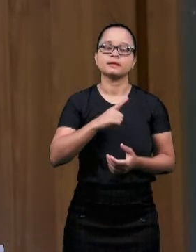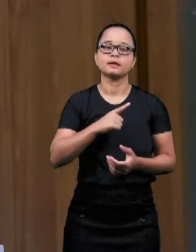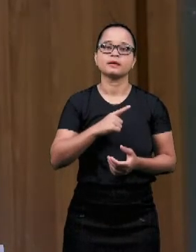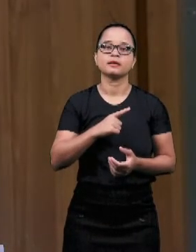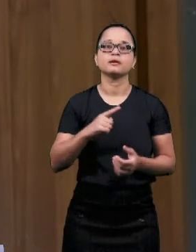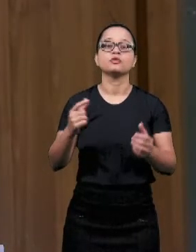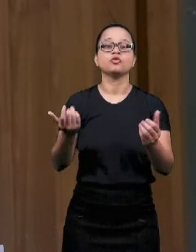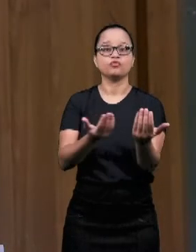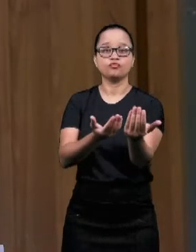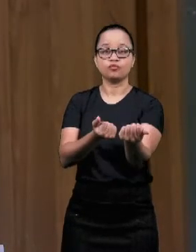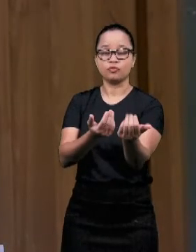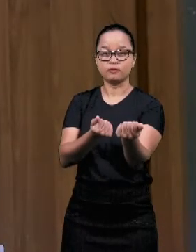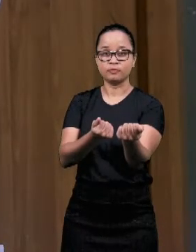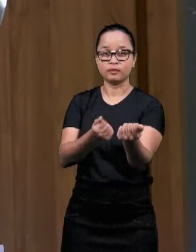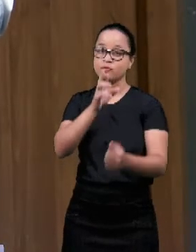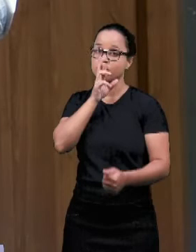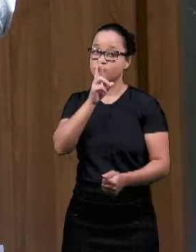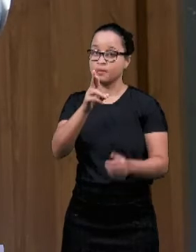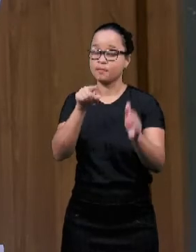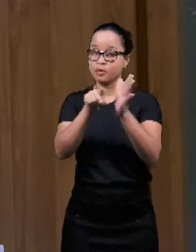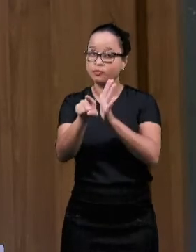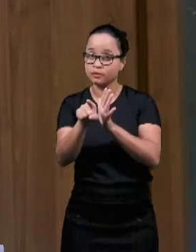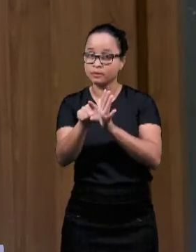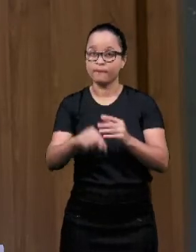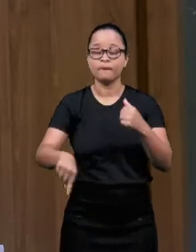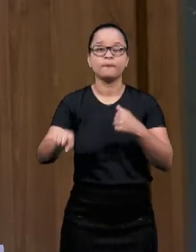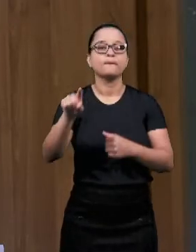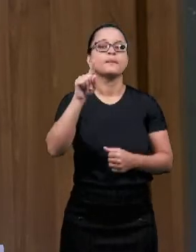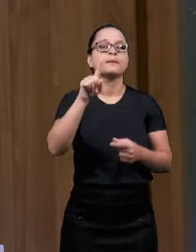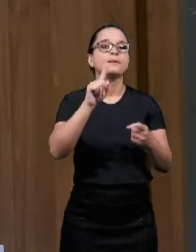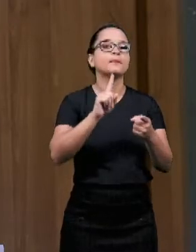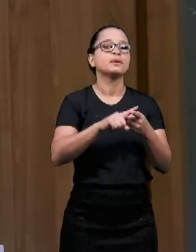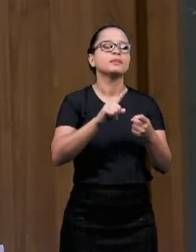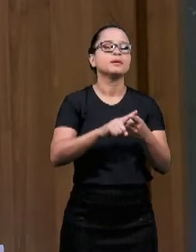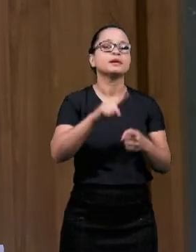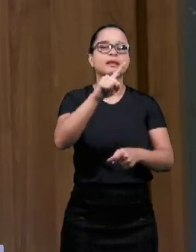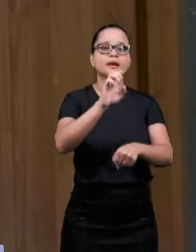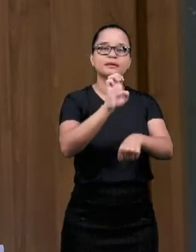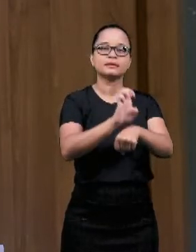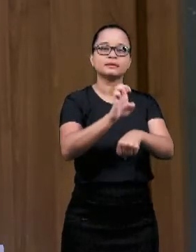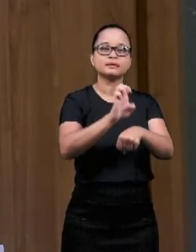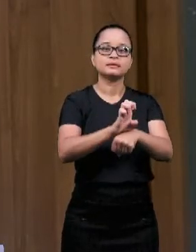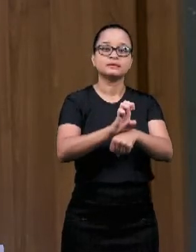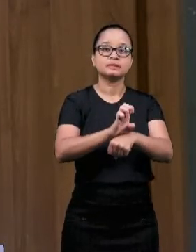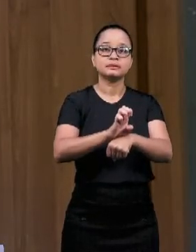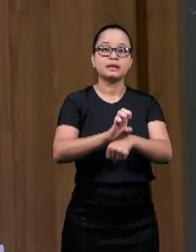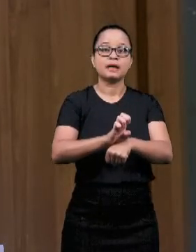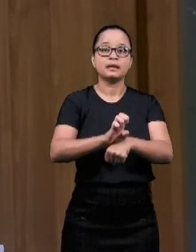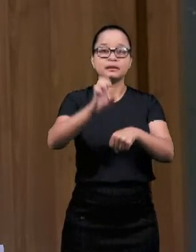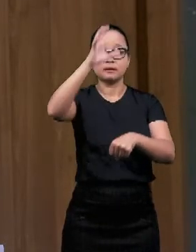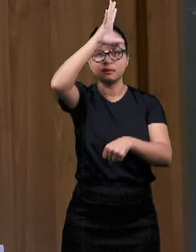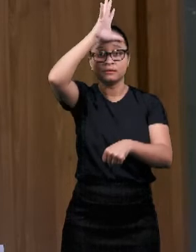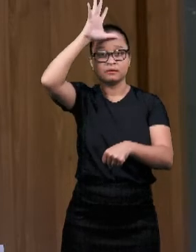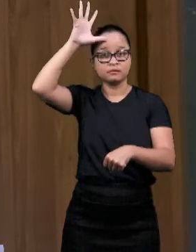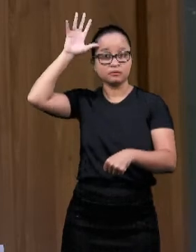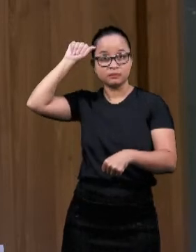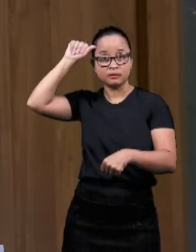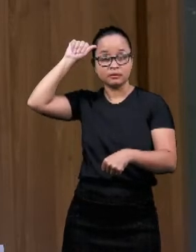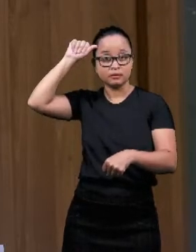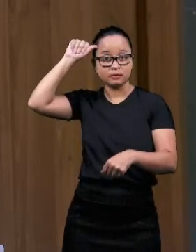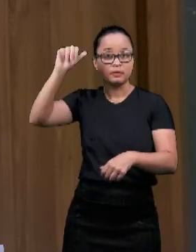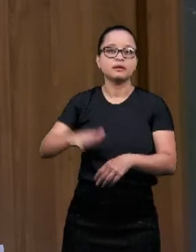nossos jovens que irão responder essa pergunta, primeiramente, lá do estado do Amazonas, ali na igreja de Lírio do Vale, em